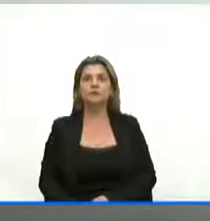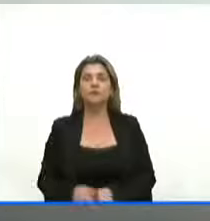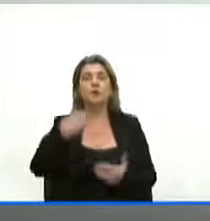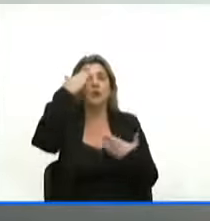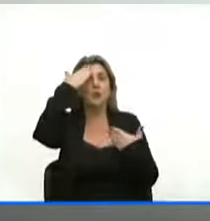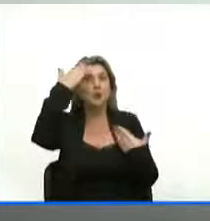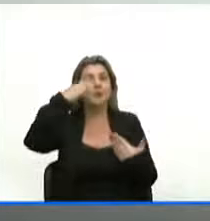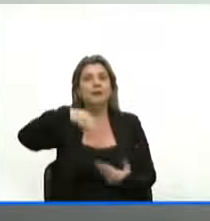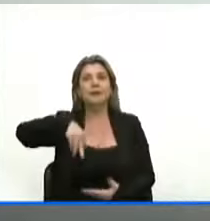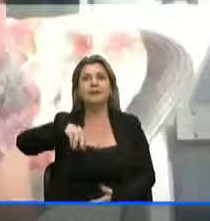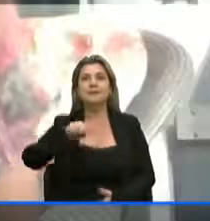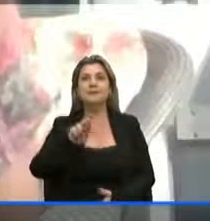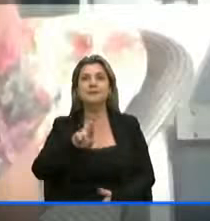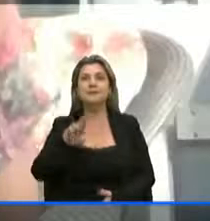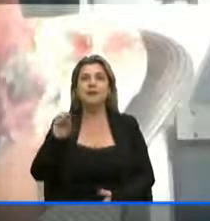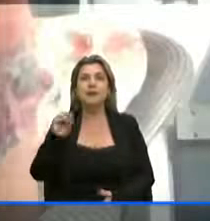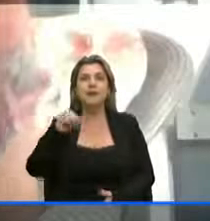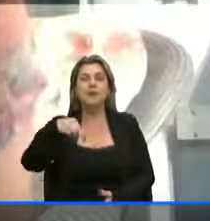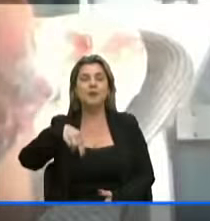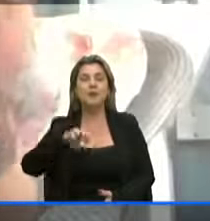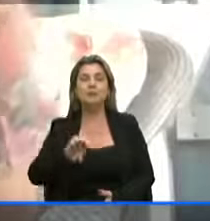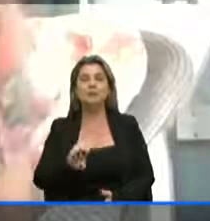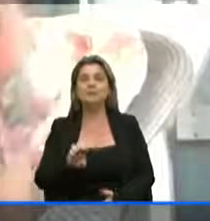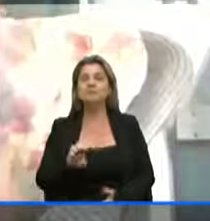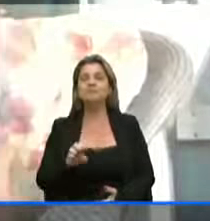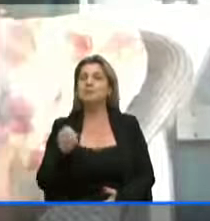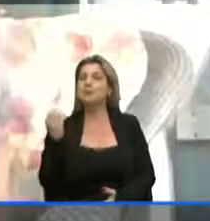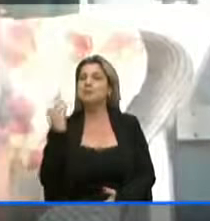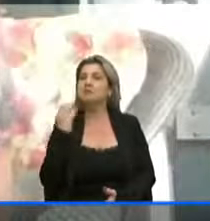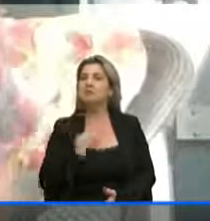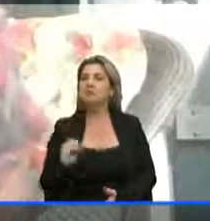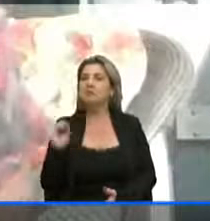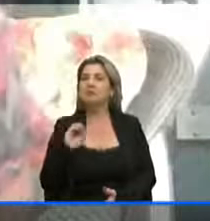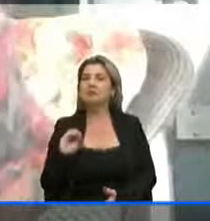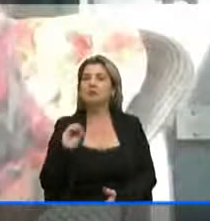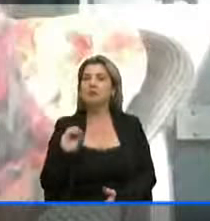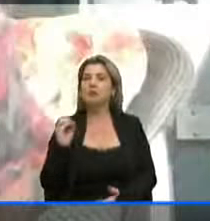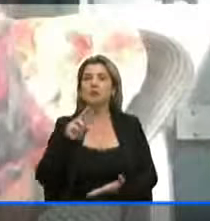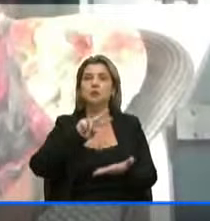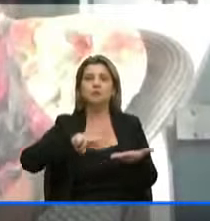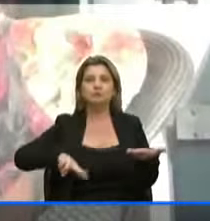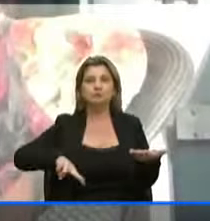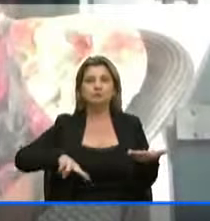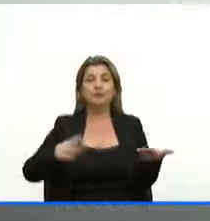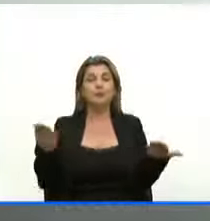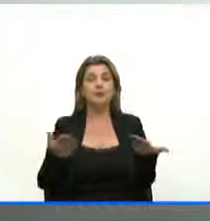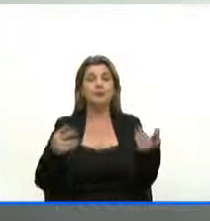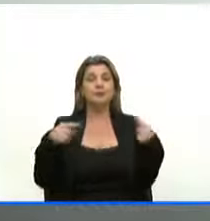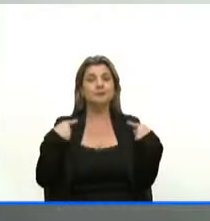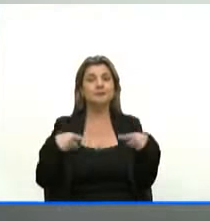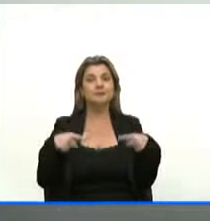Marrone. Bela leitura. Agora eu coloco em discussão.